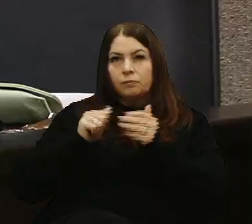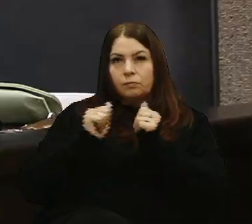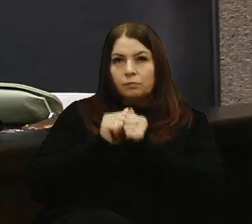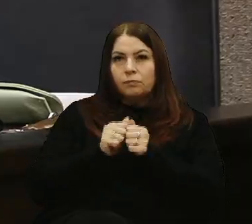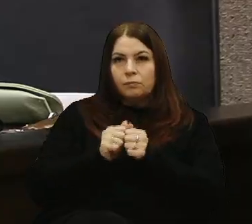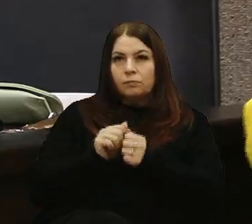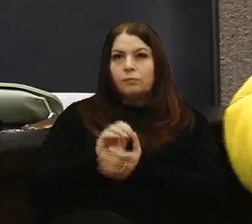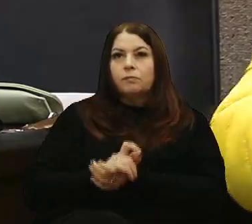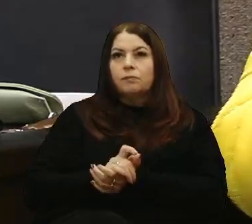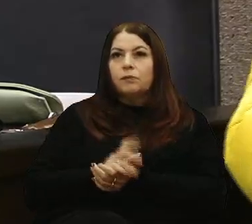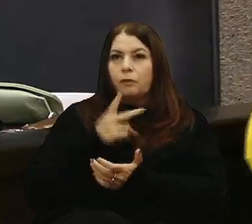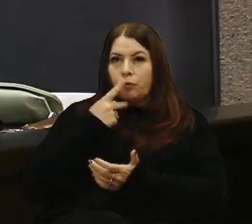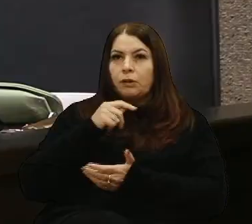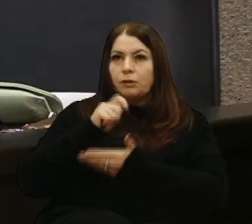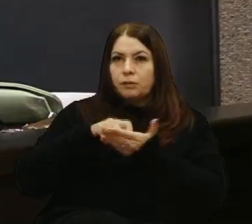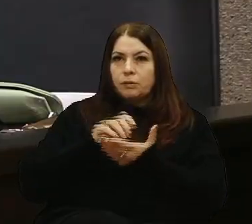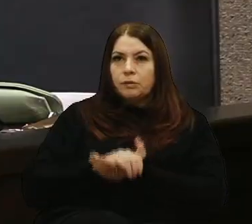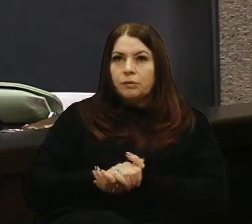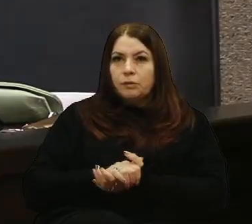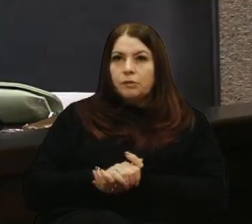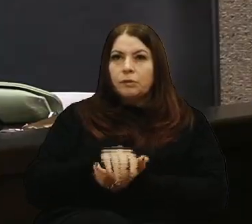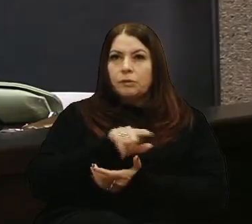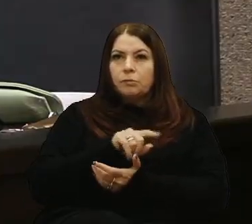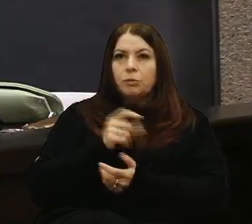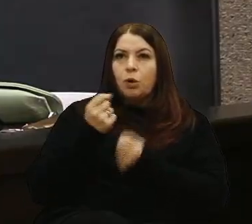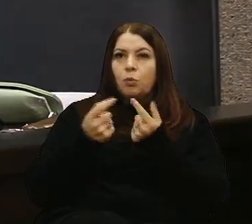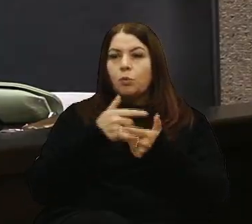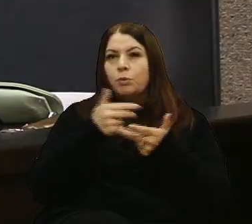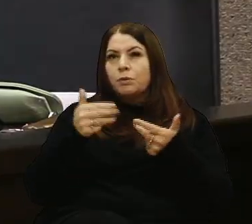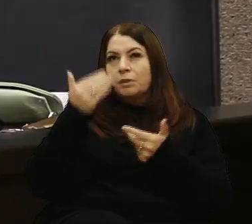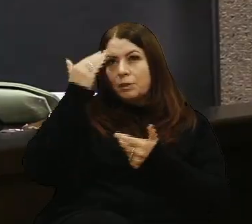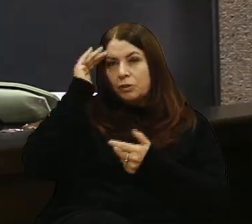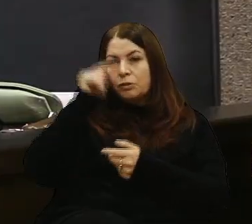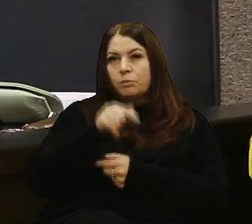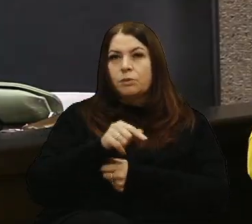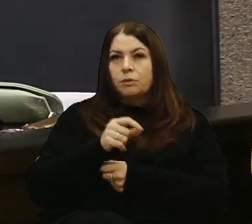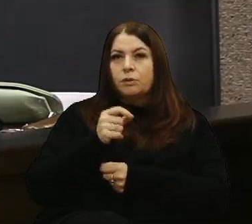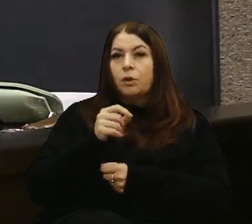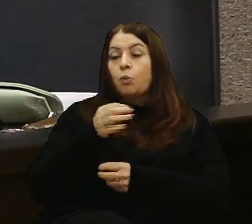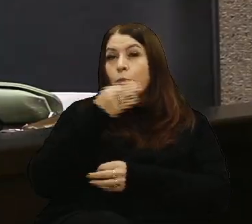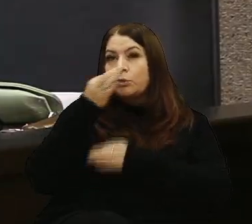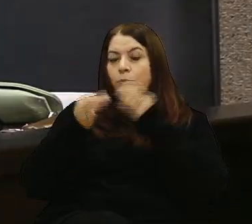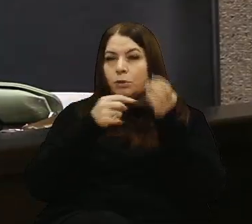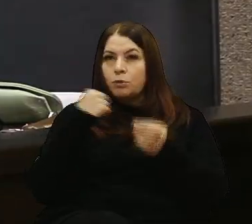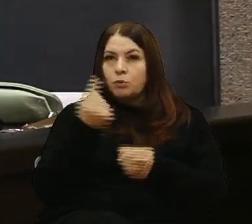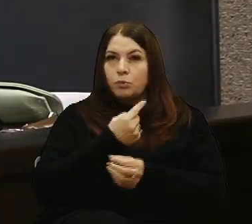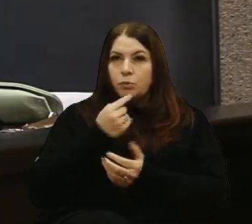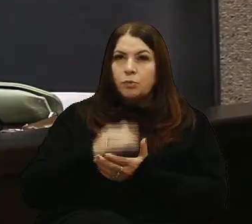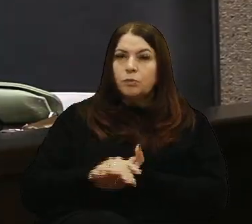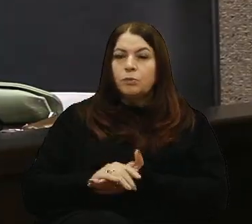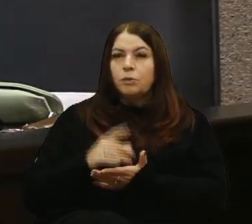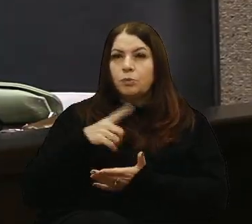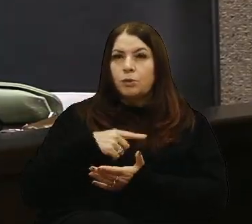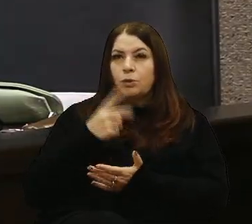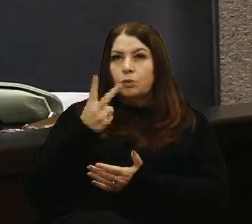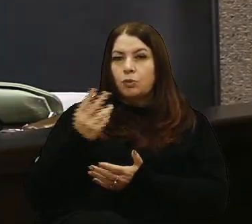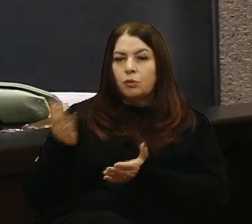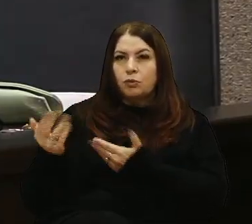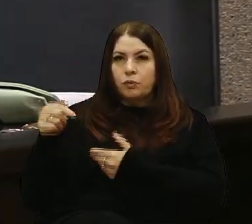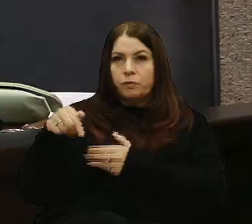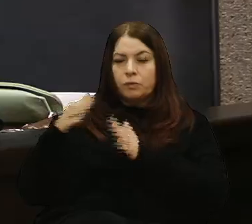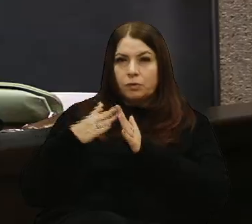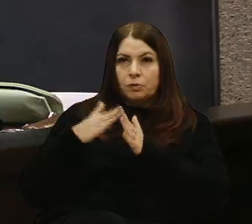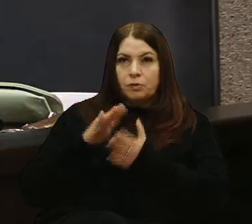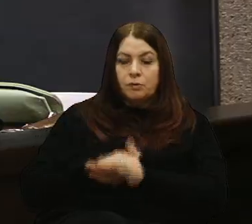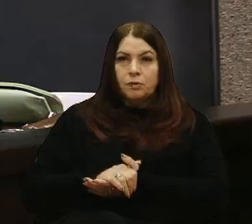que assinaria, por alguns entendimentos, alguns posicionamentos nossos, né? Eu tenho 2 adolescentes em